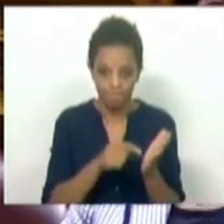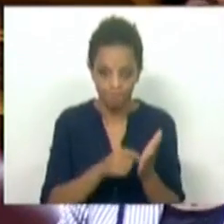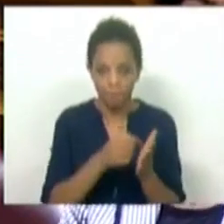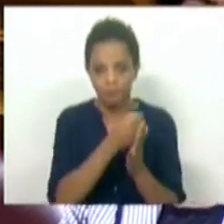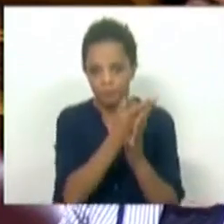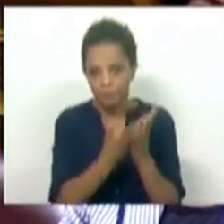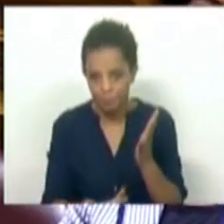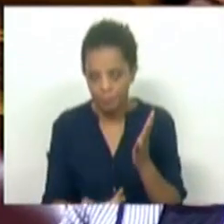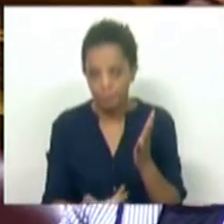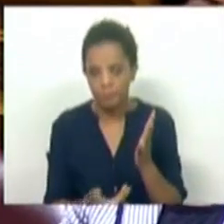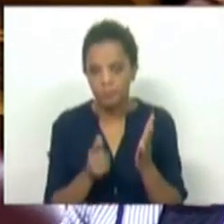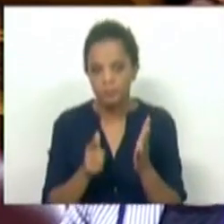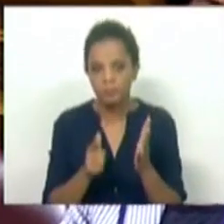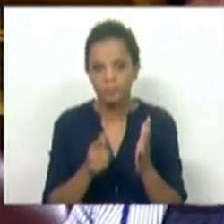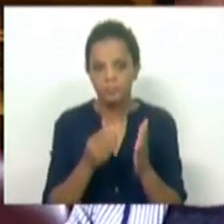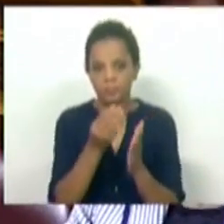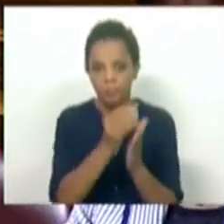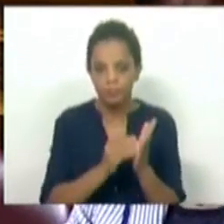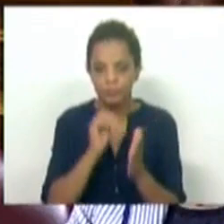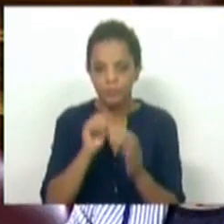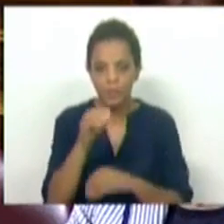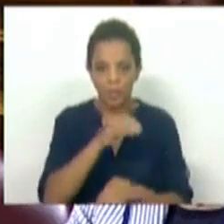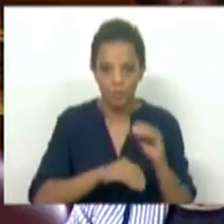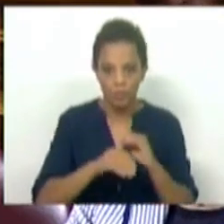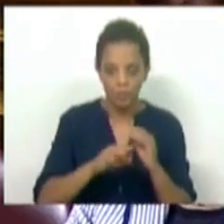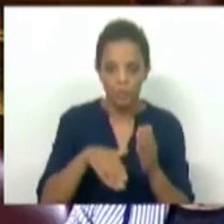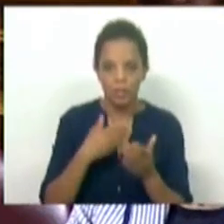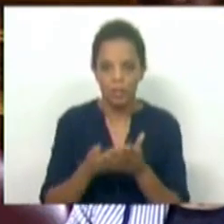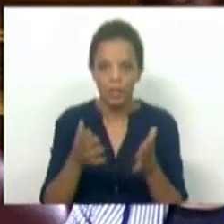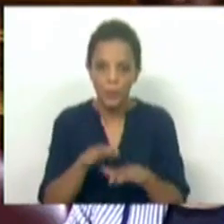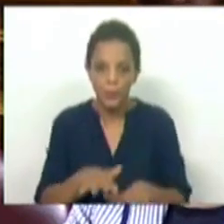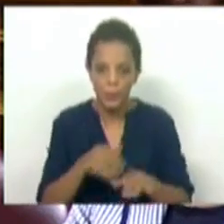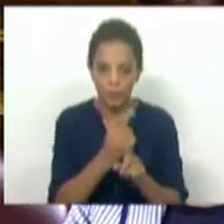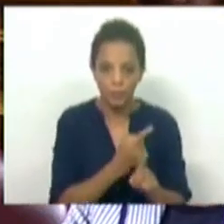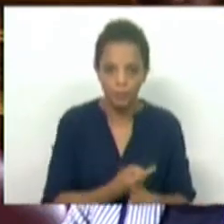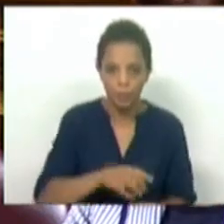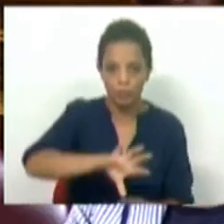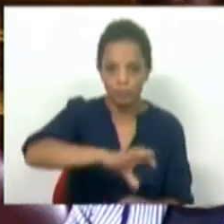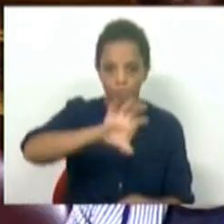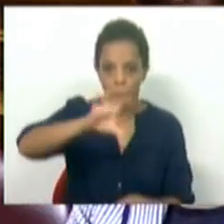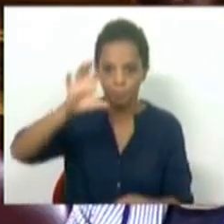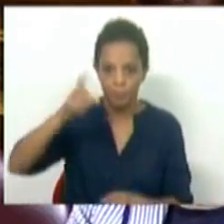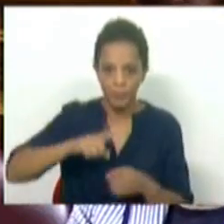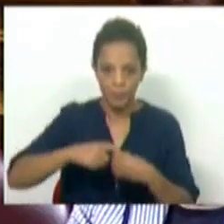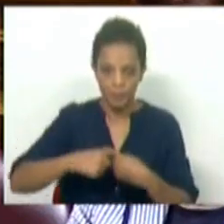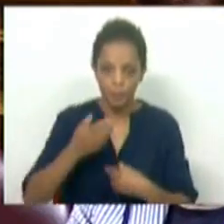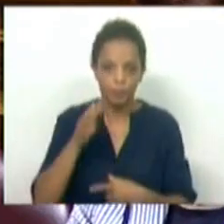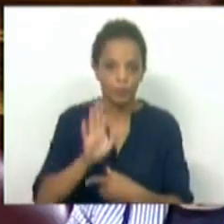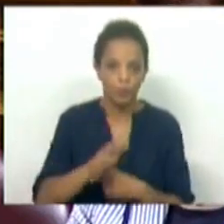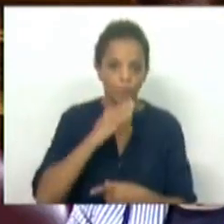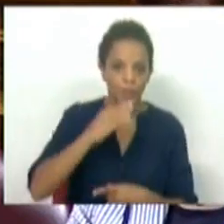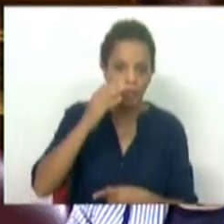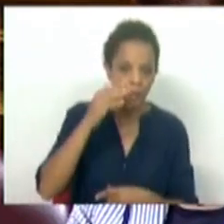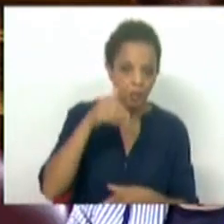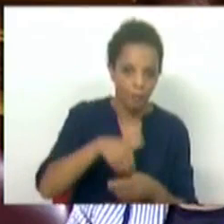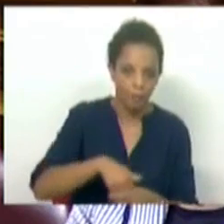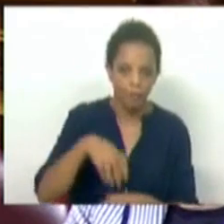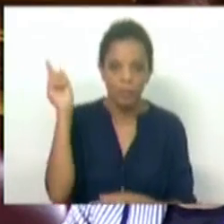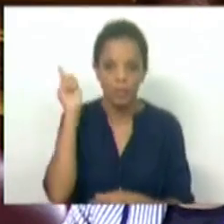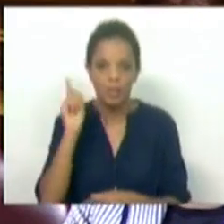vasto e substantivo de disposições eleitorais a harmonizar entre os Estados-membros. Disposições como a idade de voto, a data